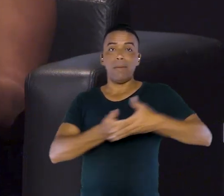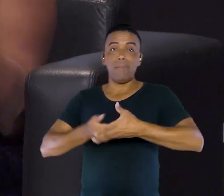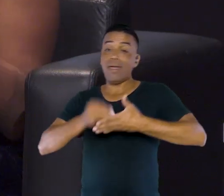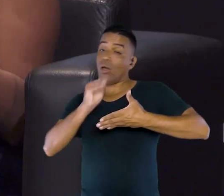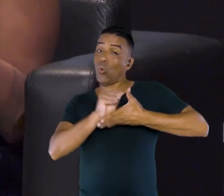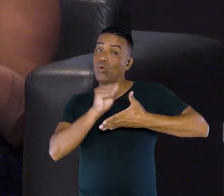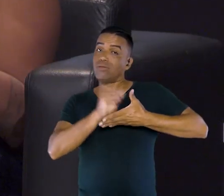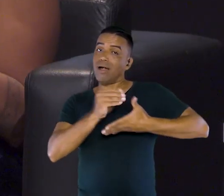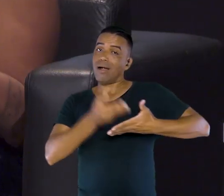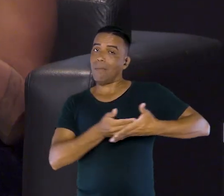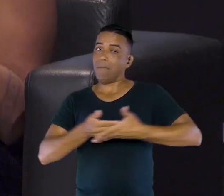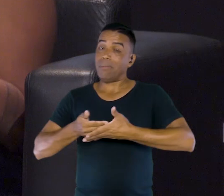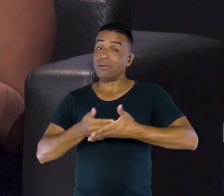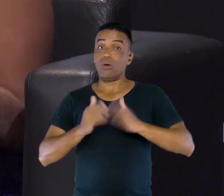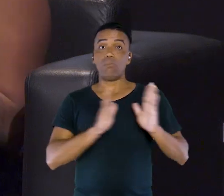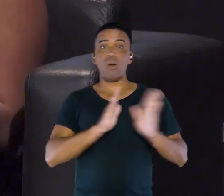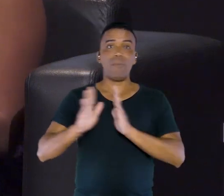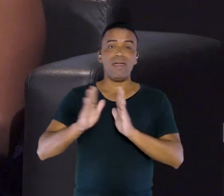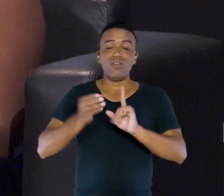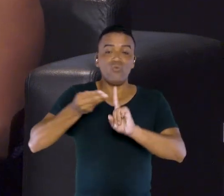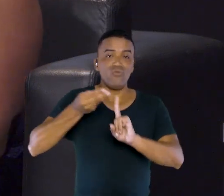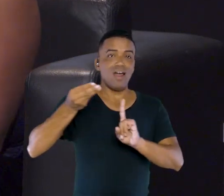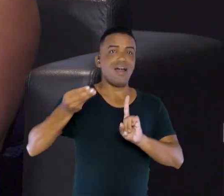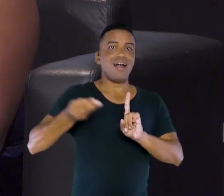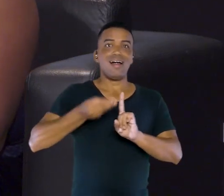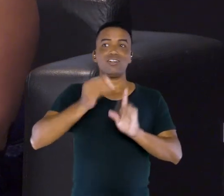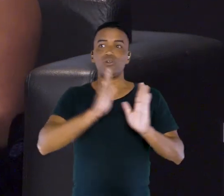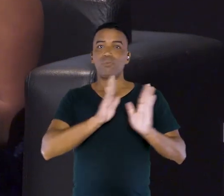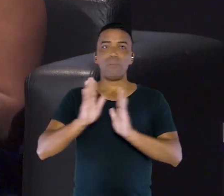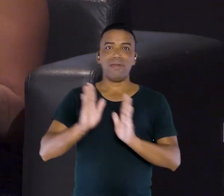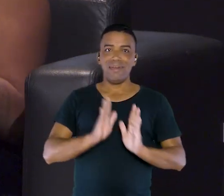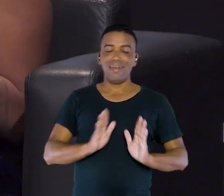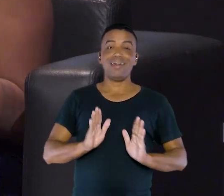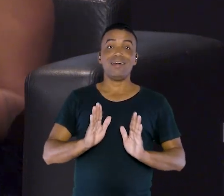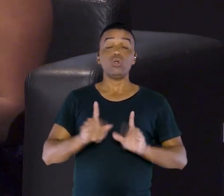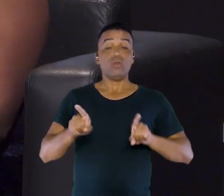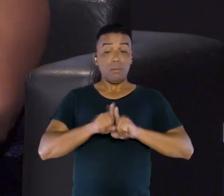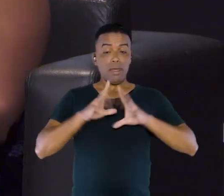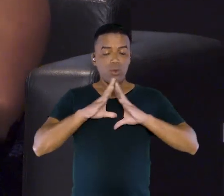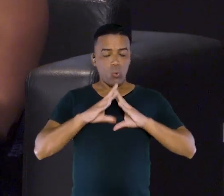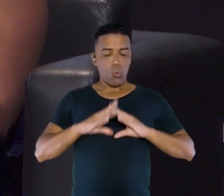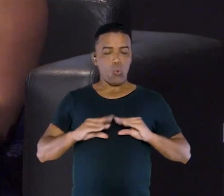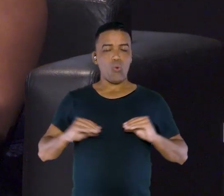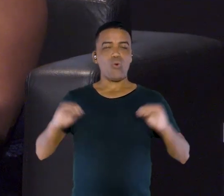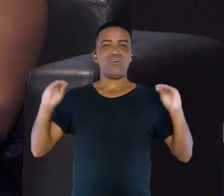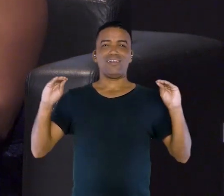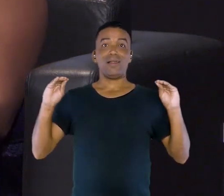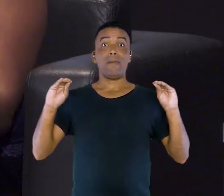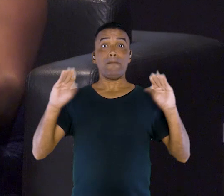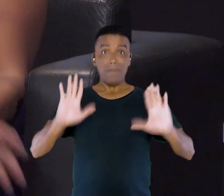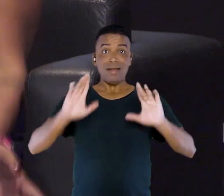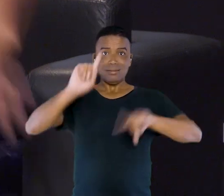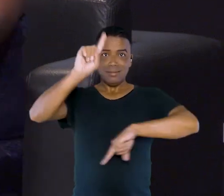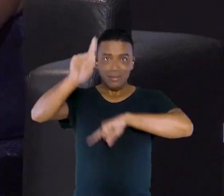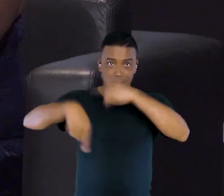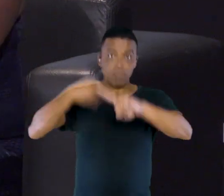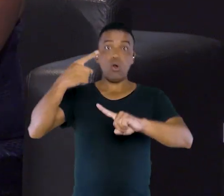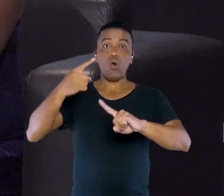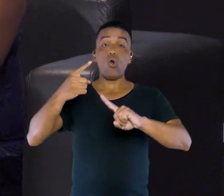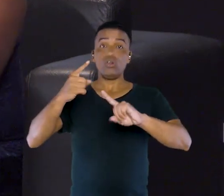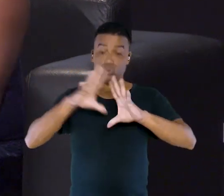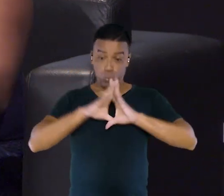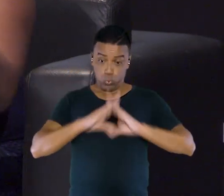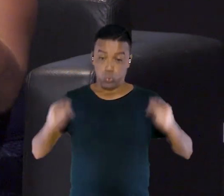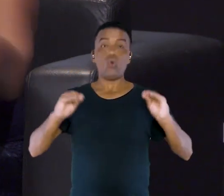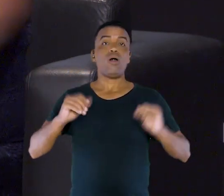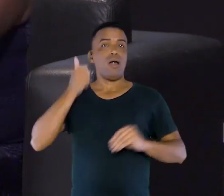se torna um momento de muita fragilidade, né, e cura também, mas depois desse